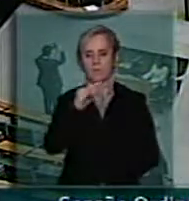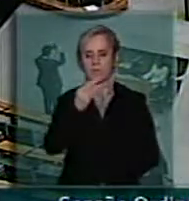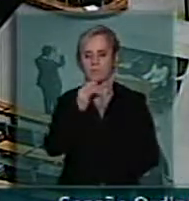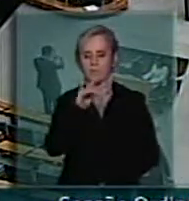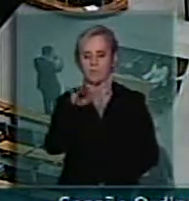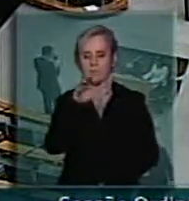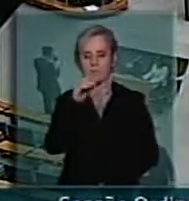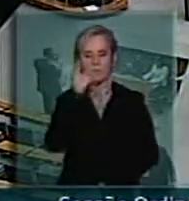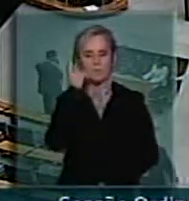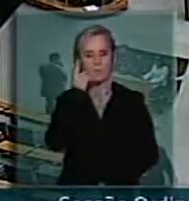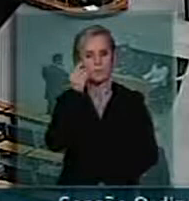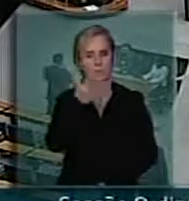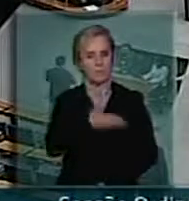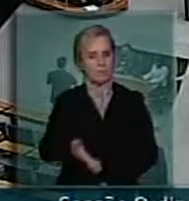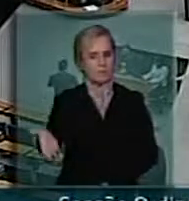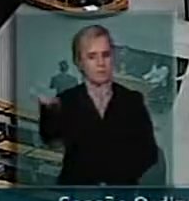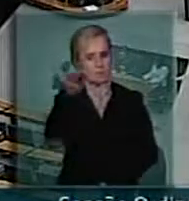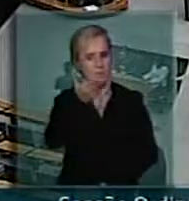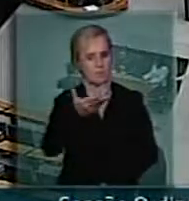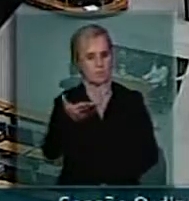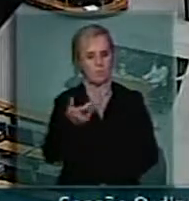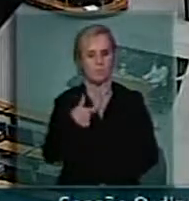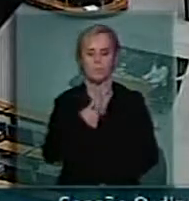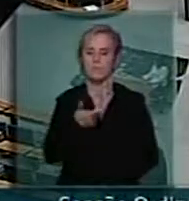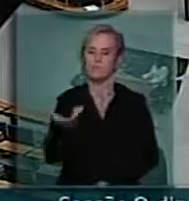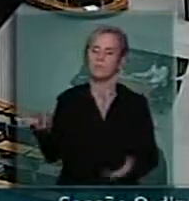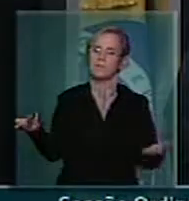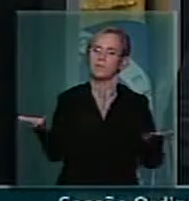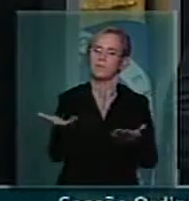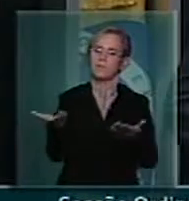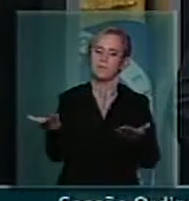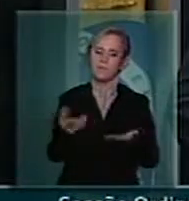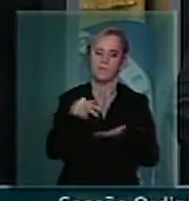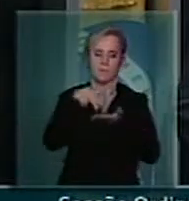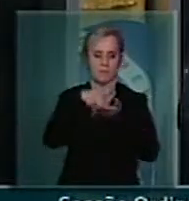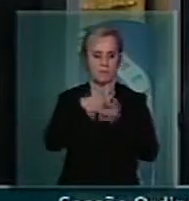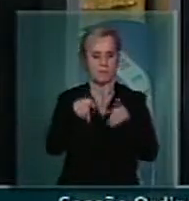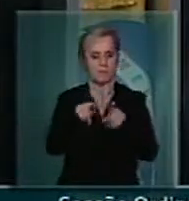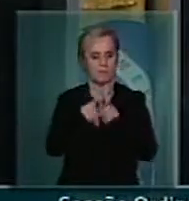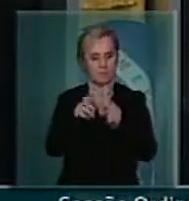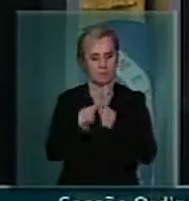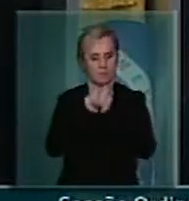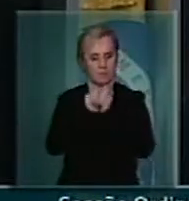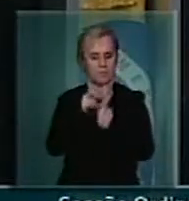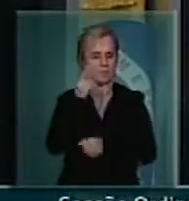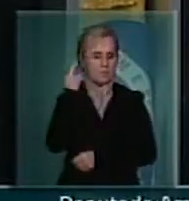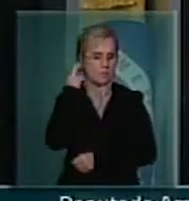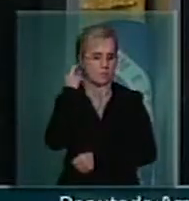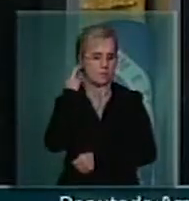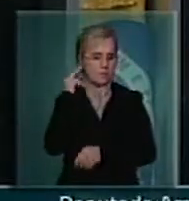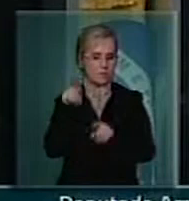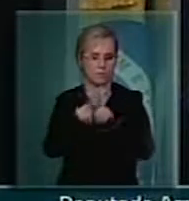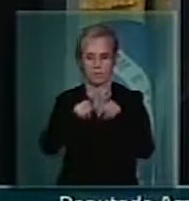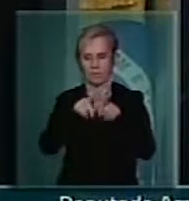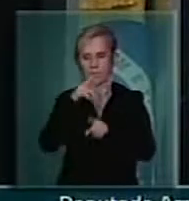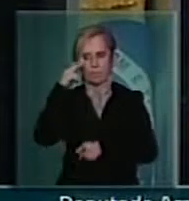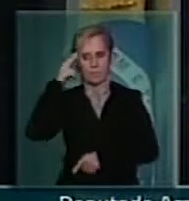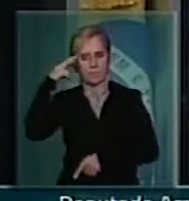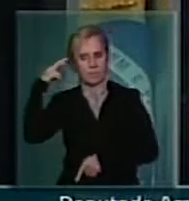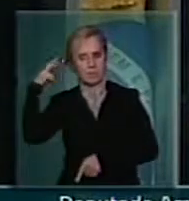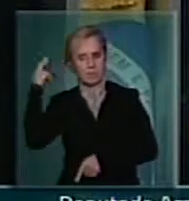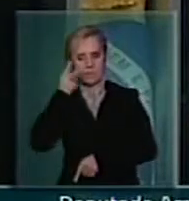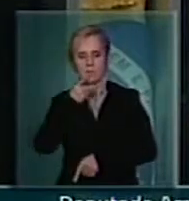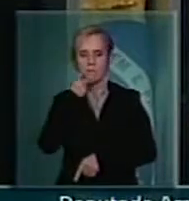senhoras e senhores, realmente eu quero também me somar a Romário e a Rosinha e